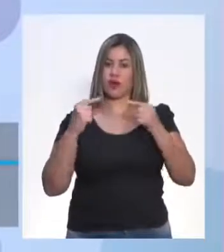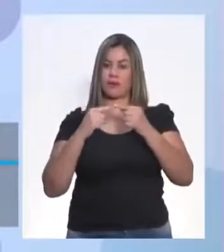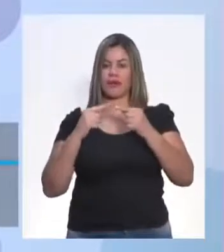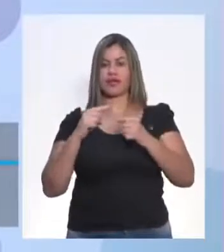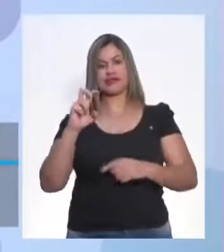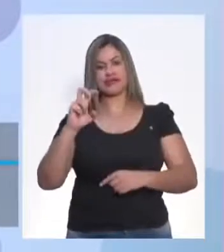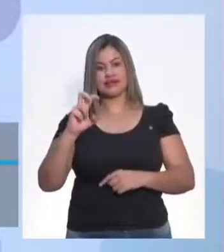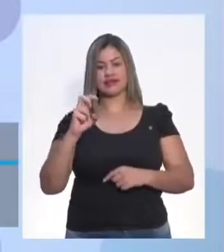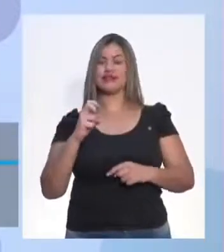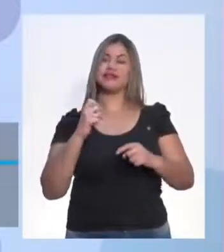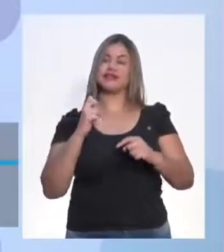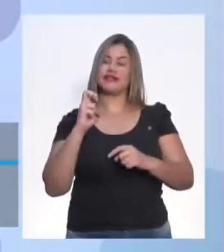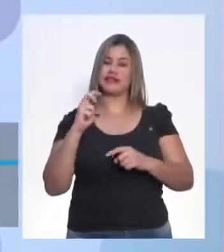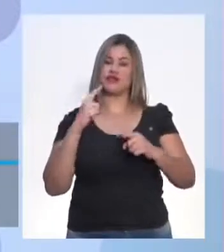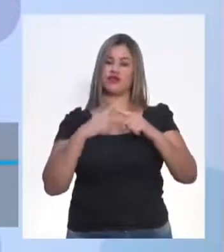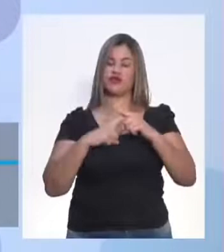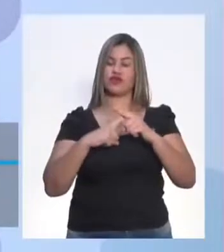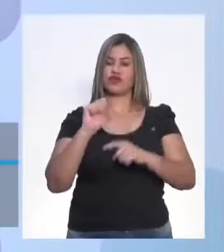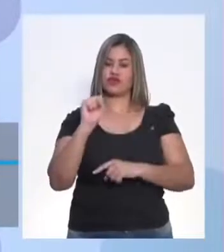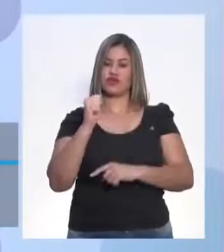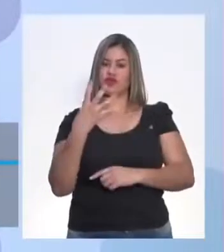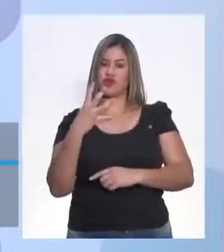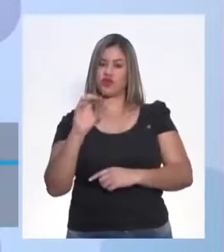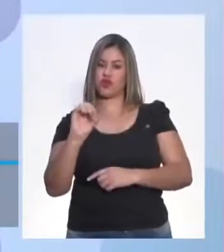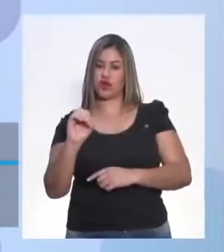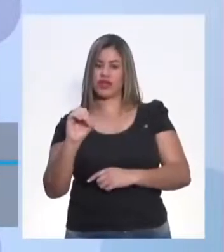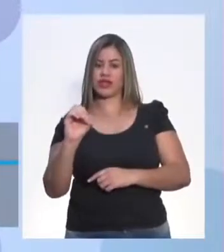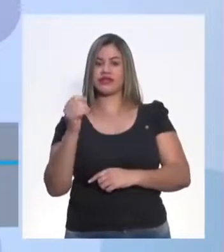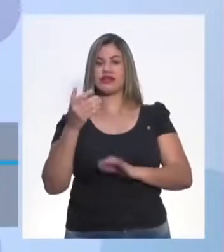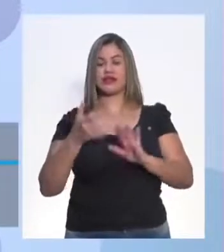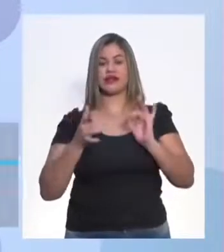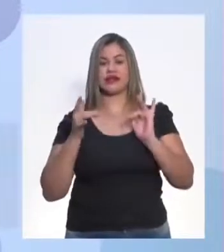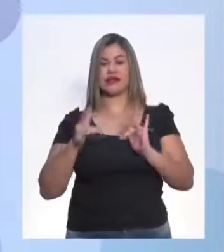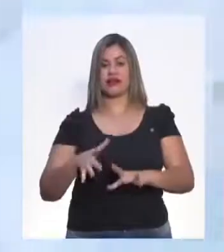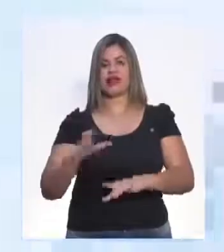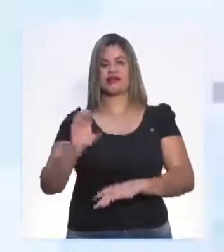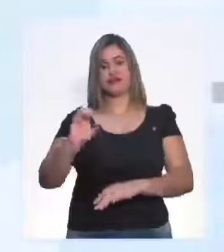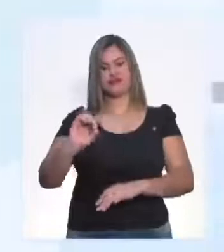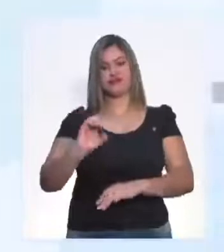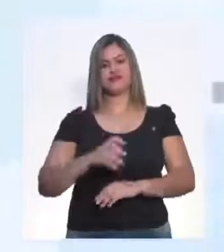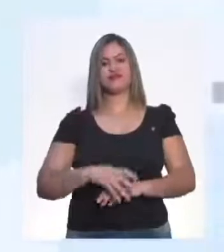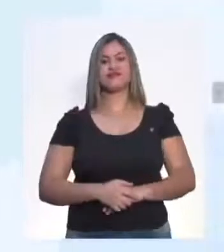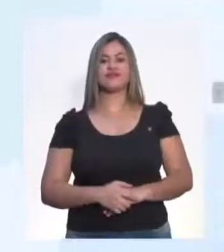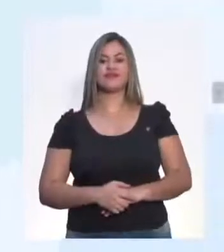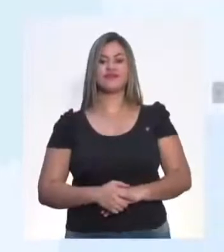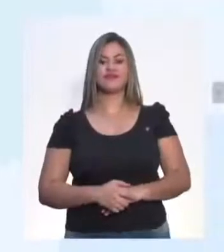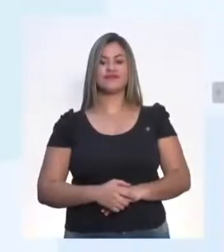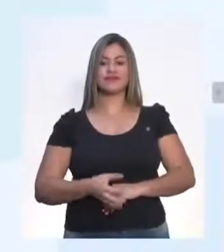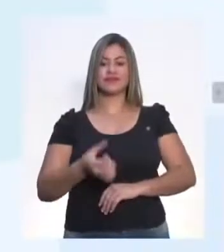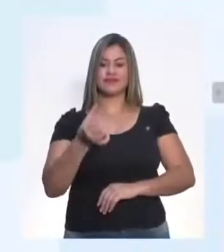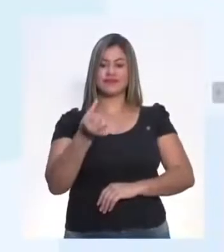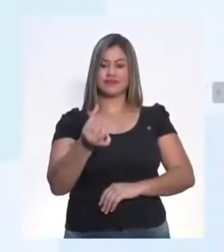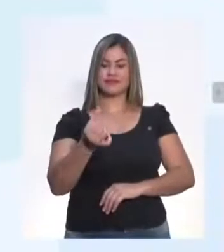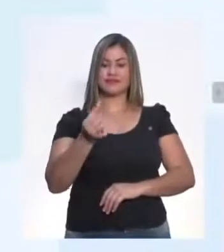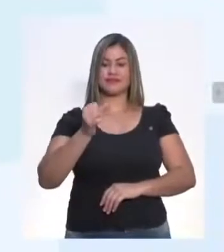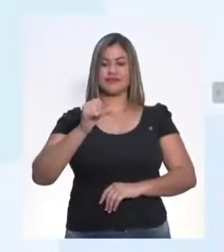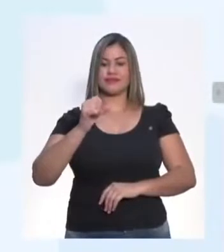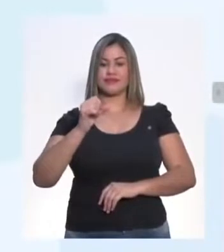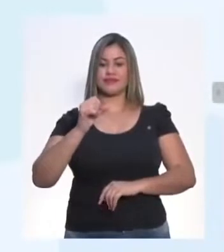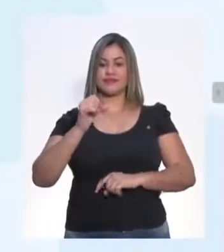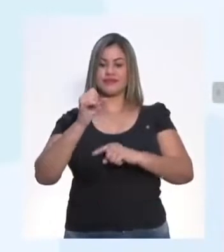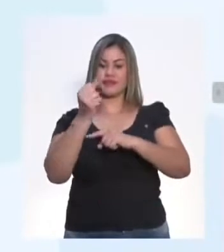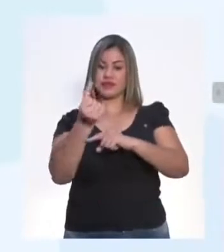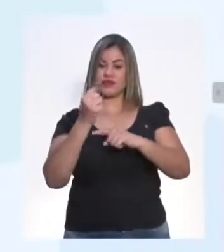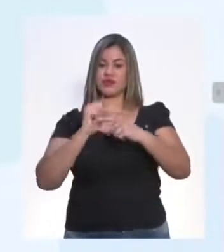5. 5 vezes 8, 40. Resto, 0. Então, nós sabemos que 6 oitavos